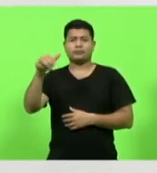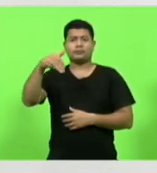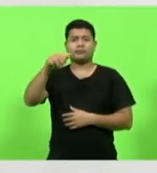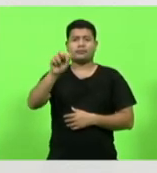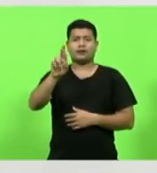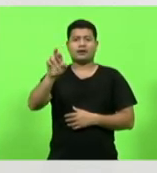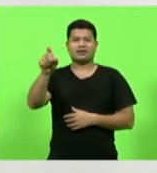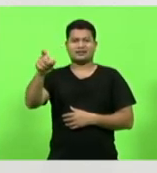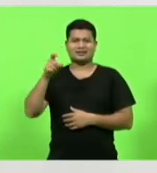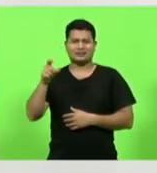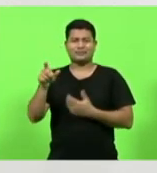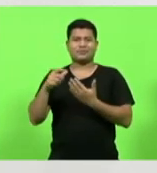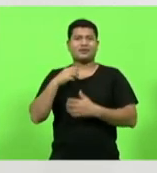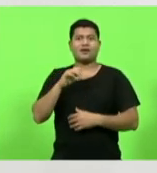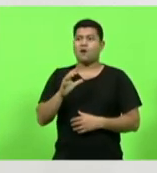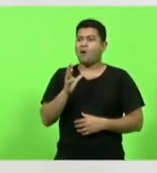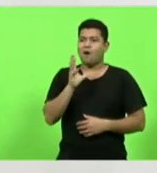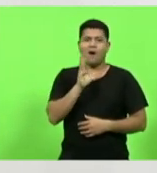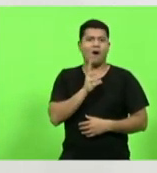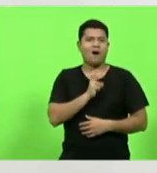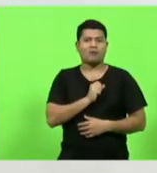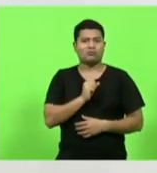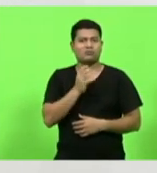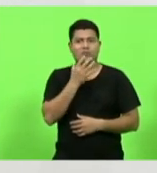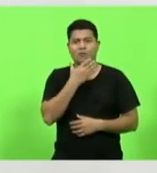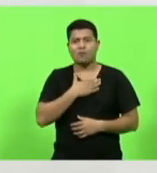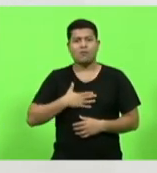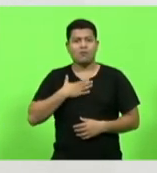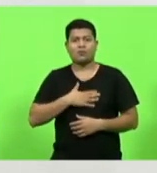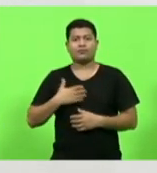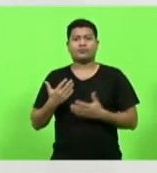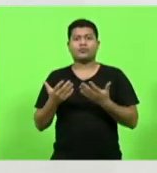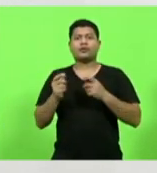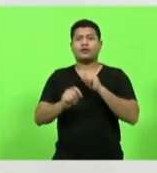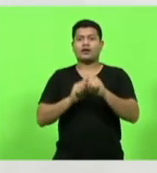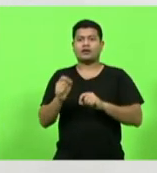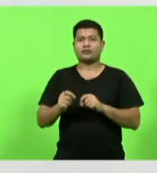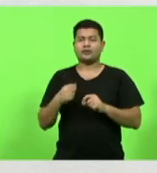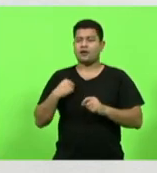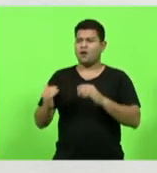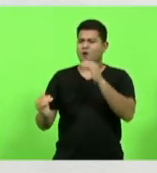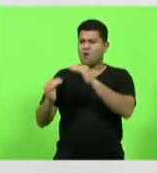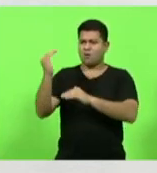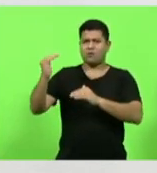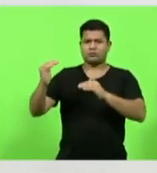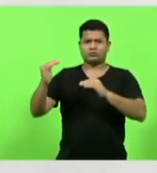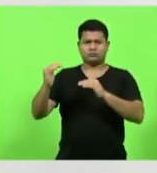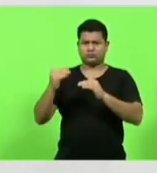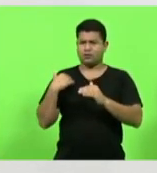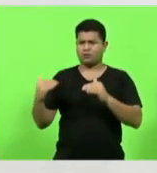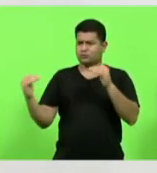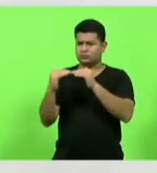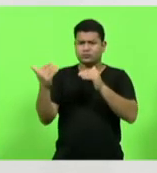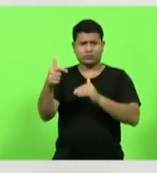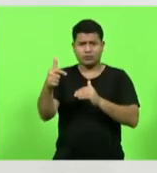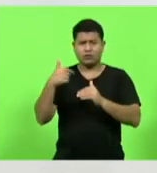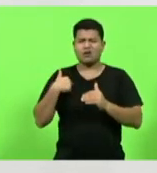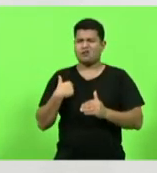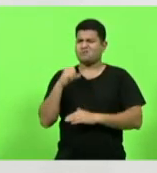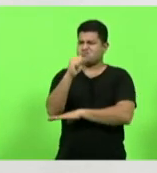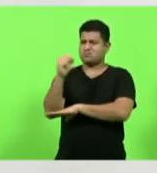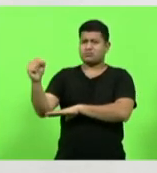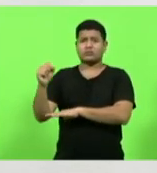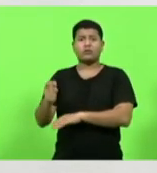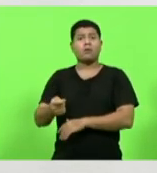Que ele gosta de matar, que a gente gosta e é a favor de matar pessoas por divergências políticas. Quem foi que quase morreu mesmo